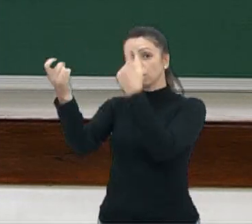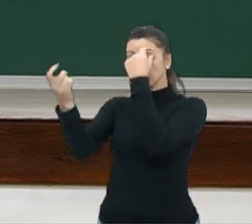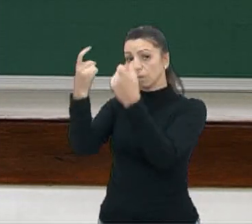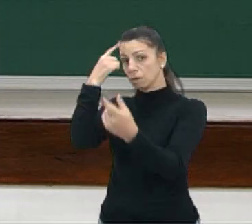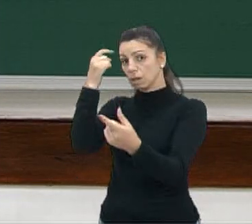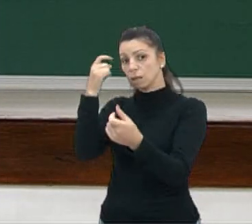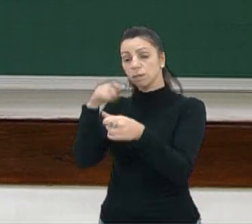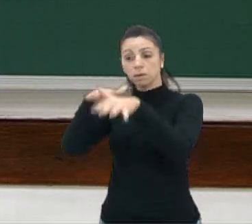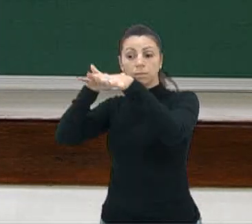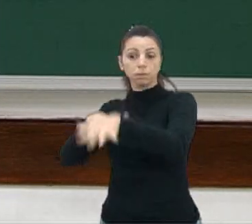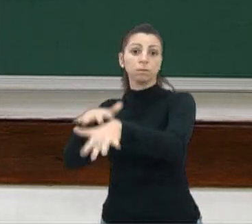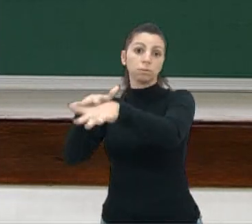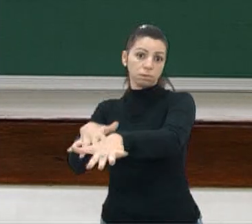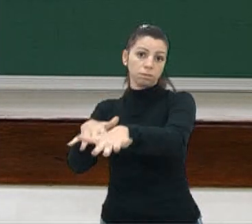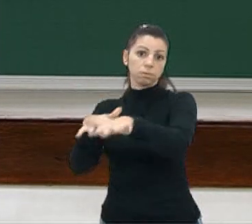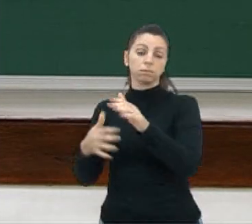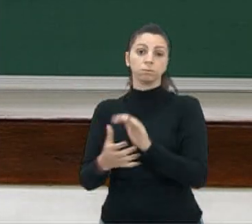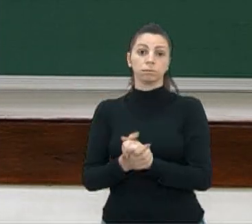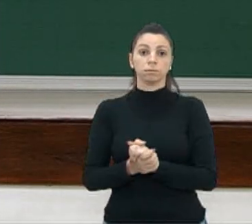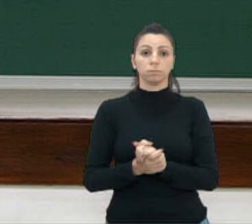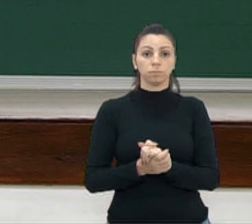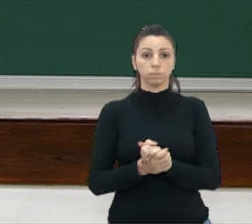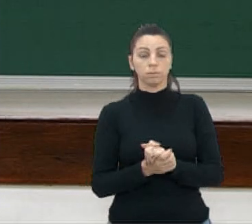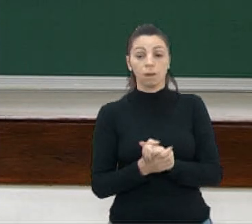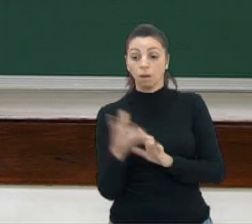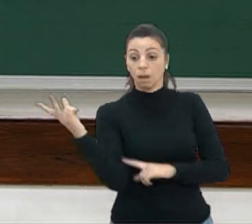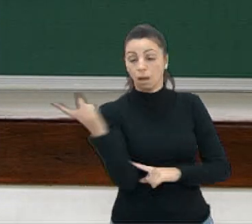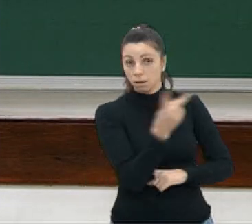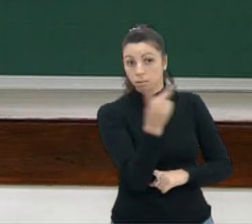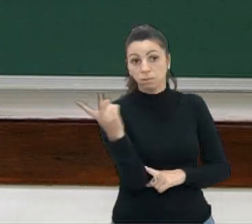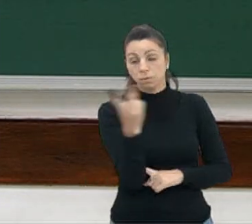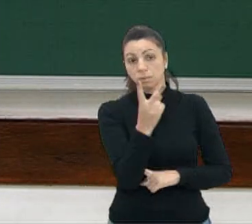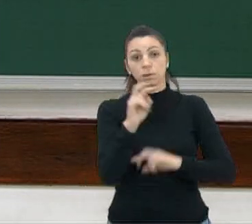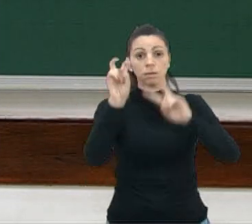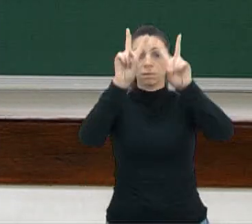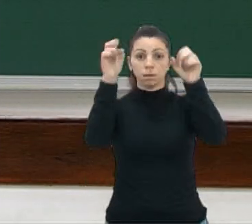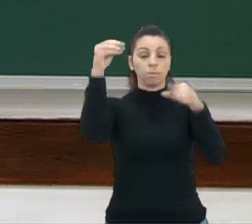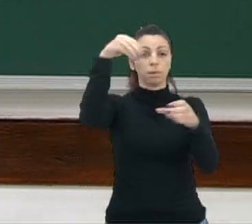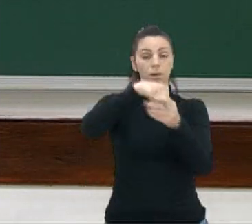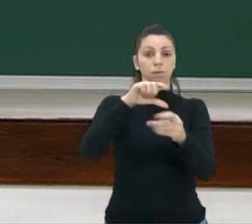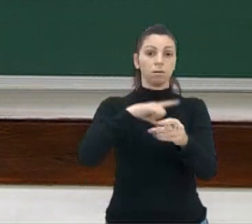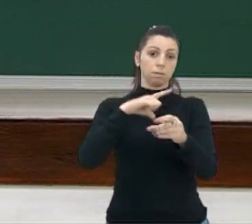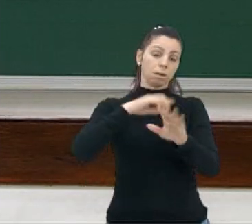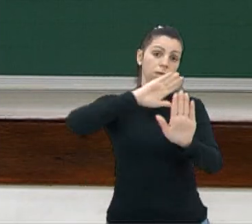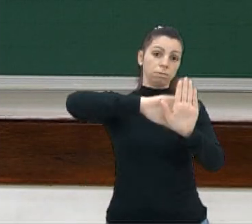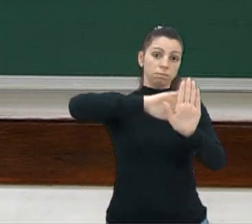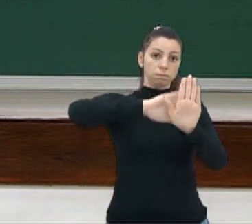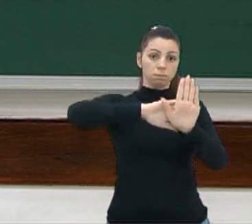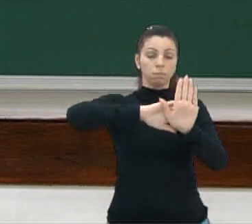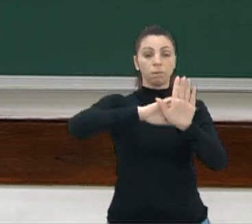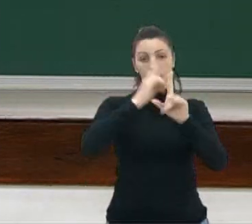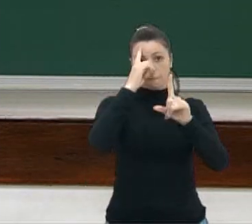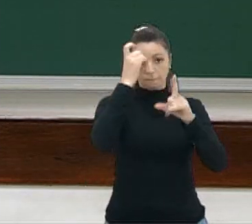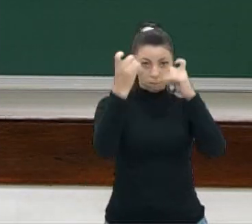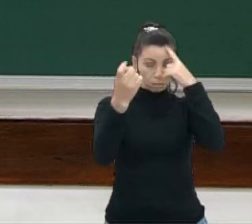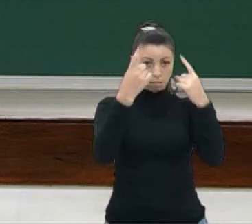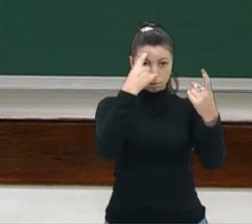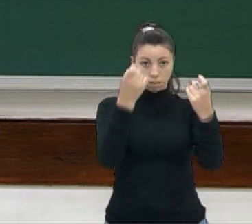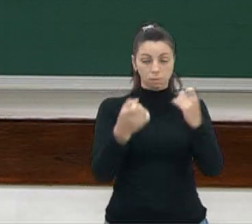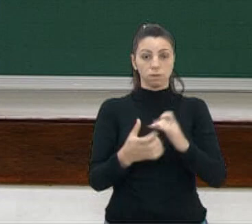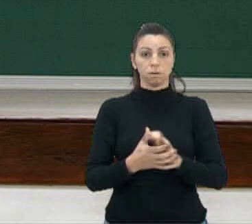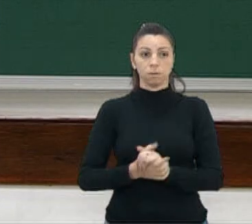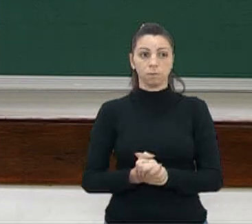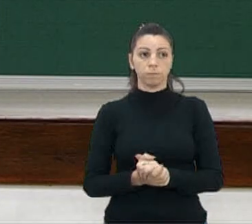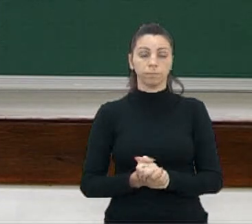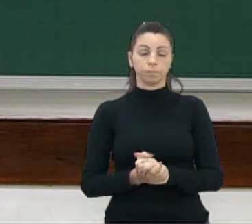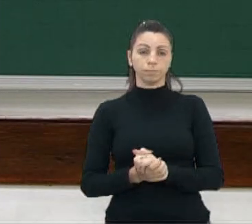né? Trata-se de violência, né? É um quadro dramático. Bom, aquilo que nós vimos